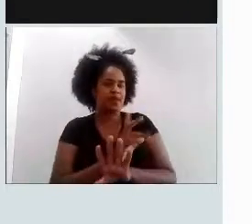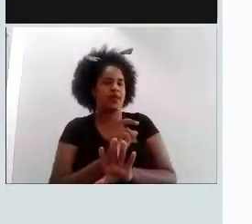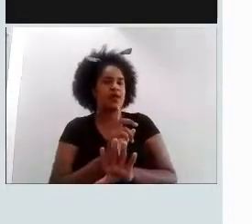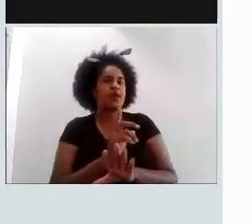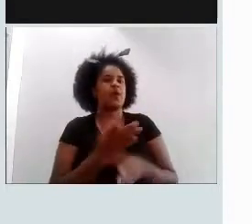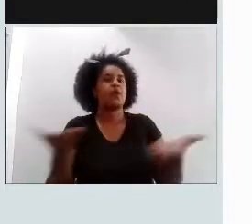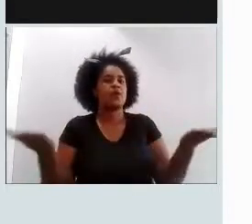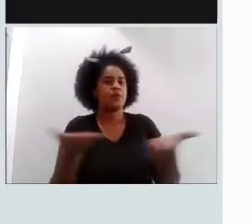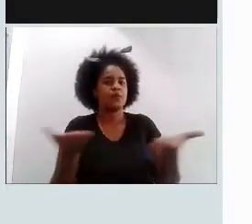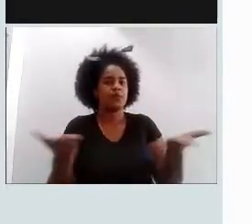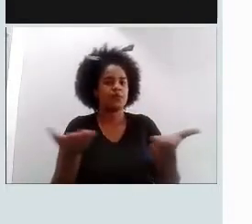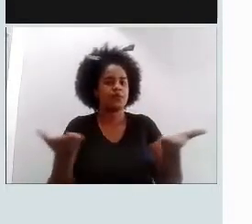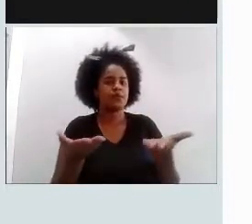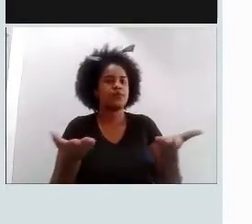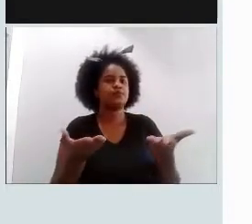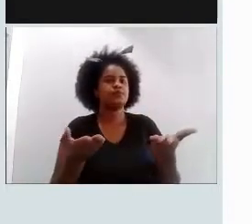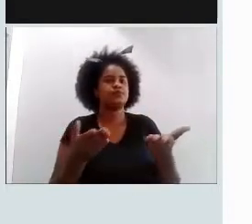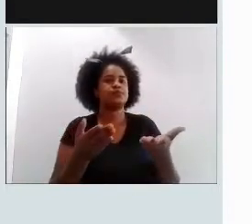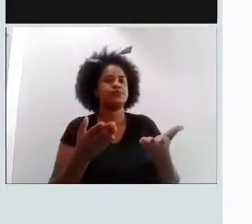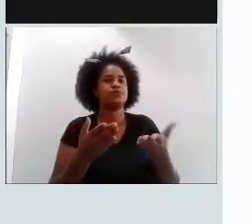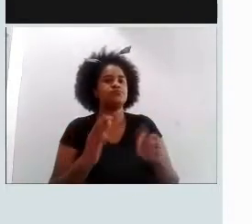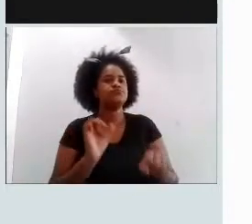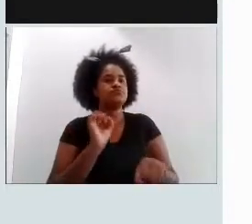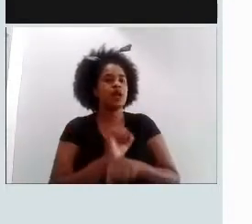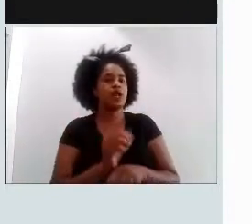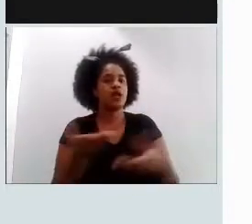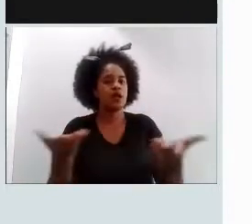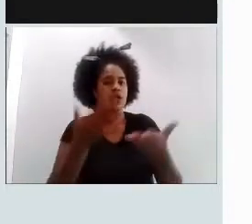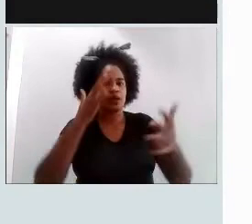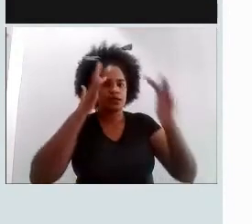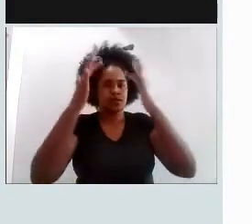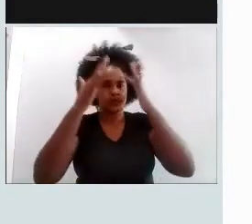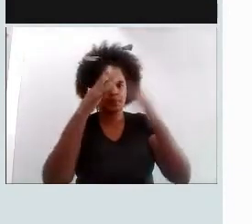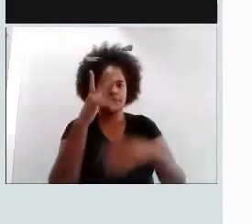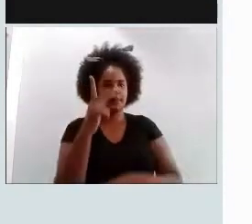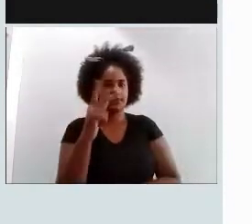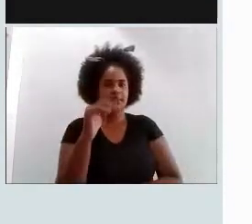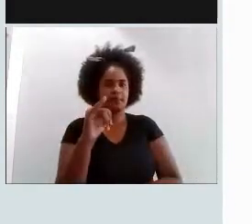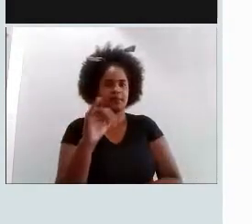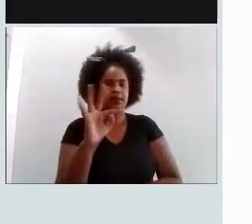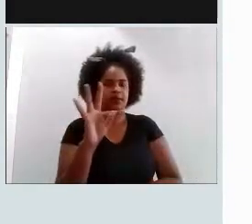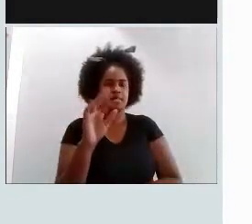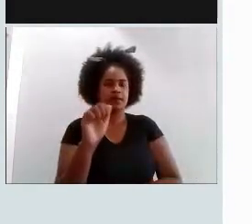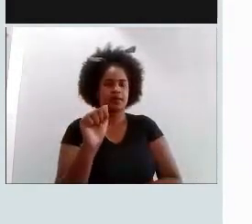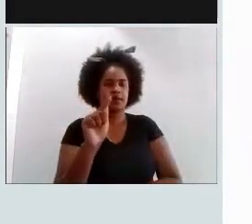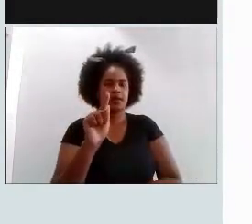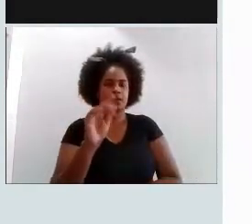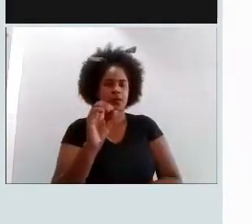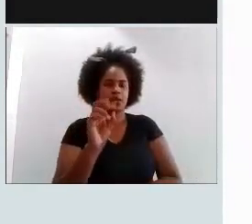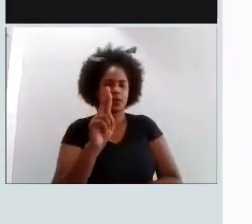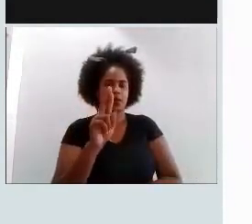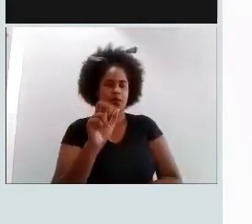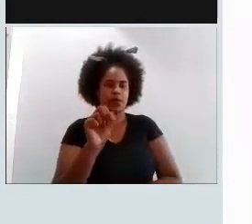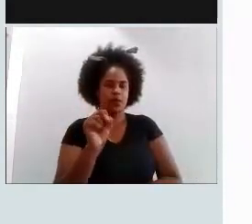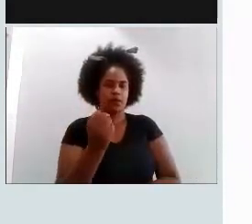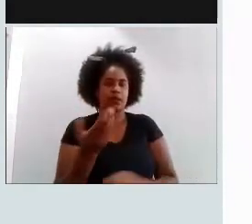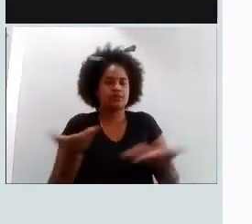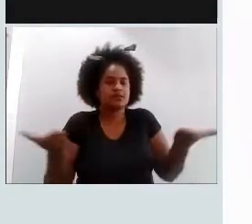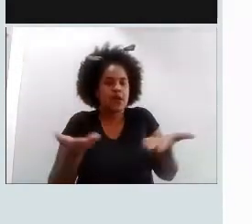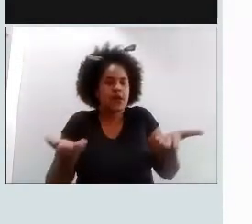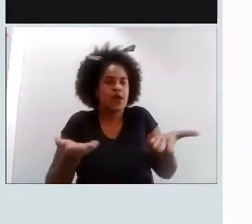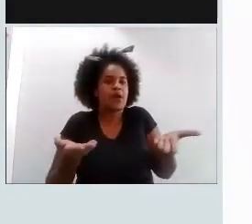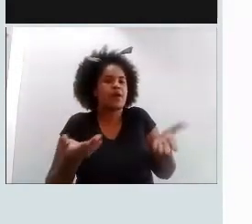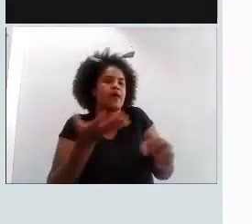nós fechamos em Teorema de Pitágoras e vamos passar agora um pouquinho para os exercícios